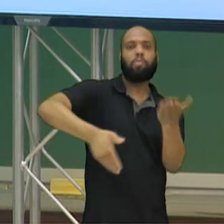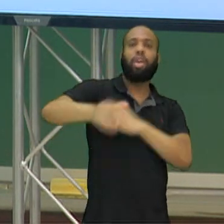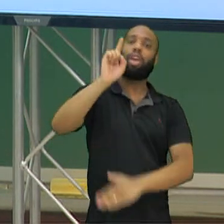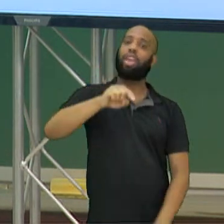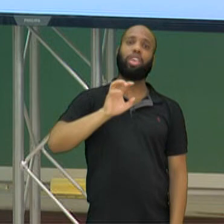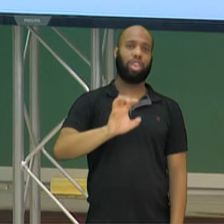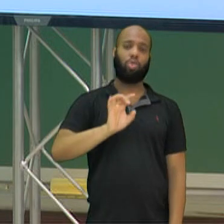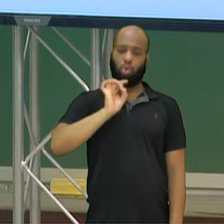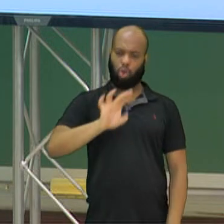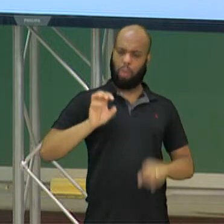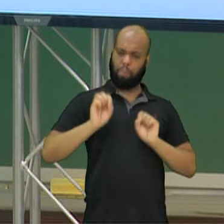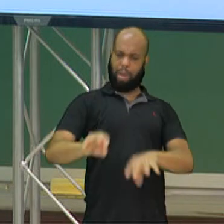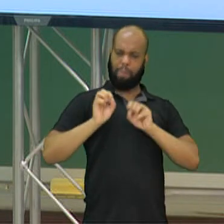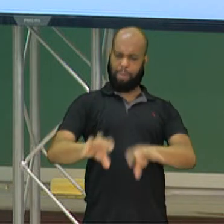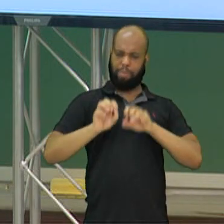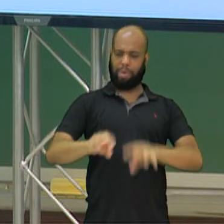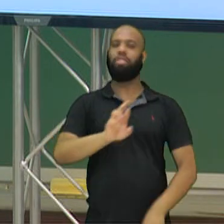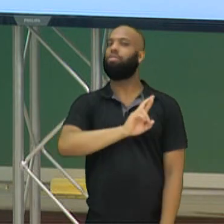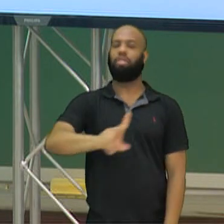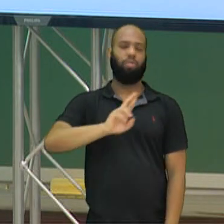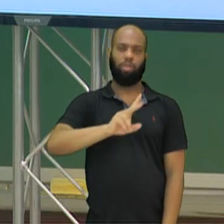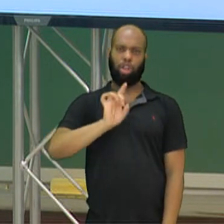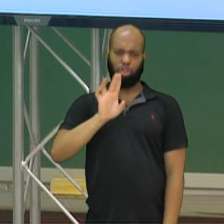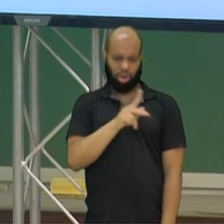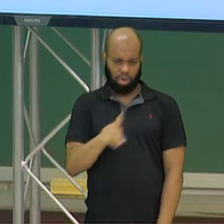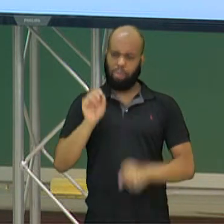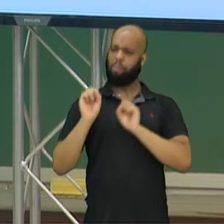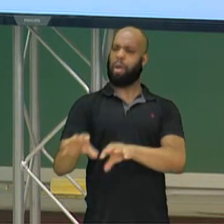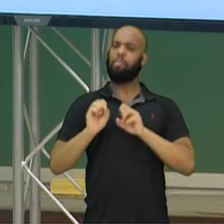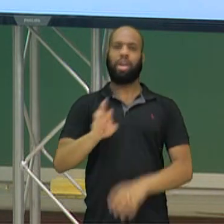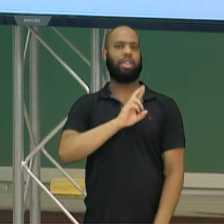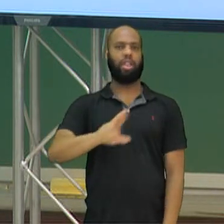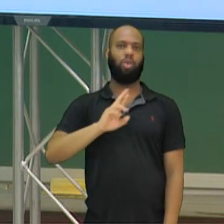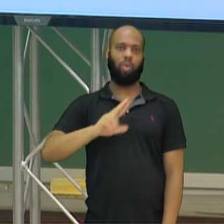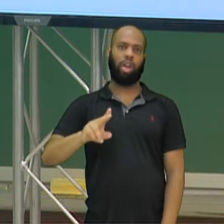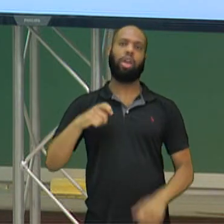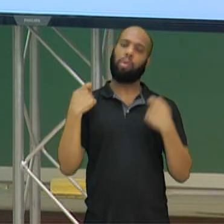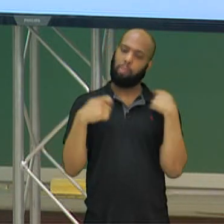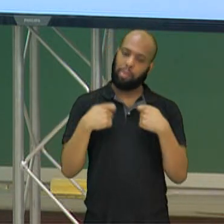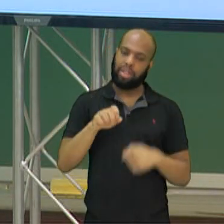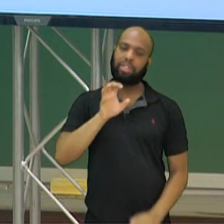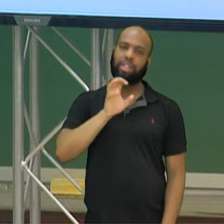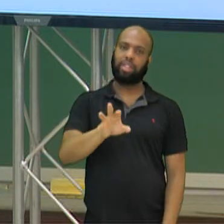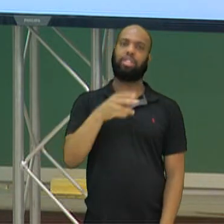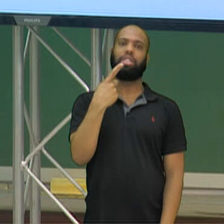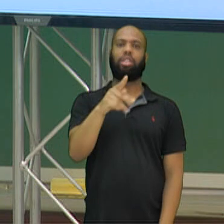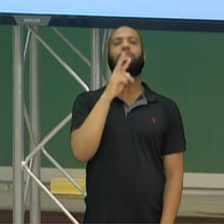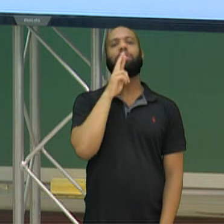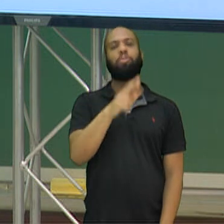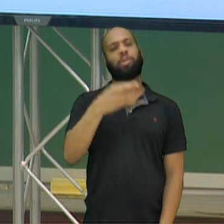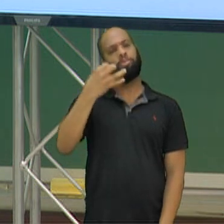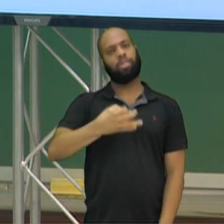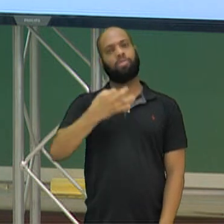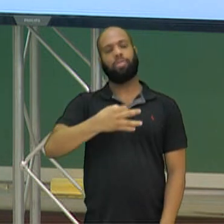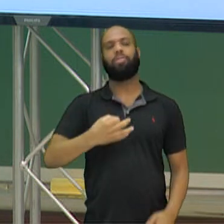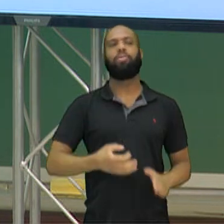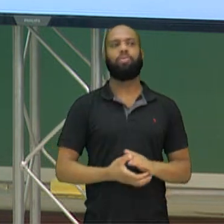conhecimento, o mero conteúdo explicado pelo professor. Tem isso na sua resposta? Fechou? Tá perfeito.